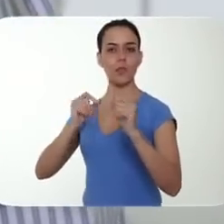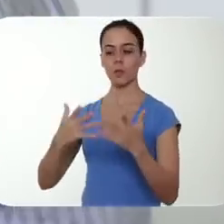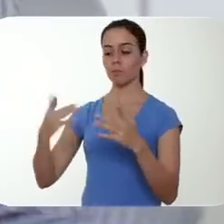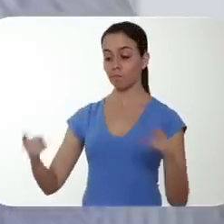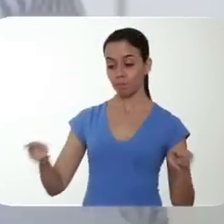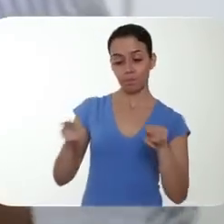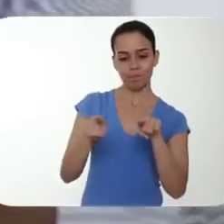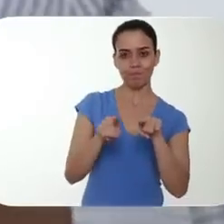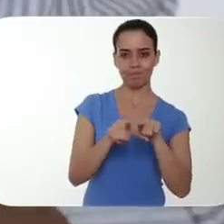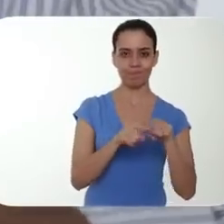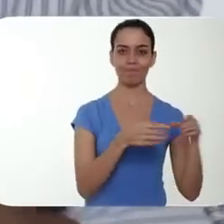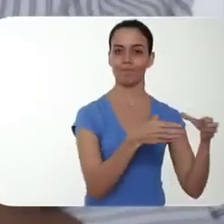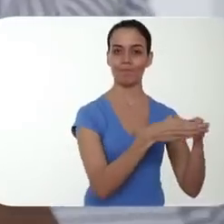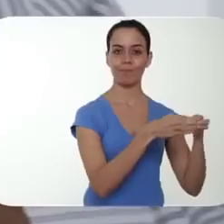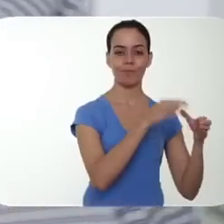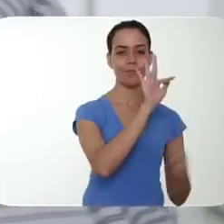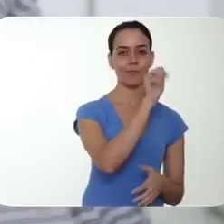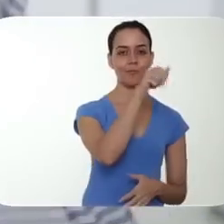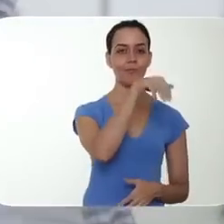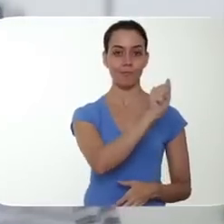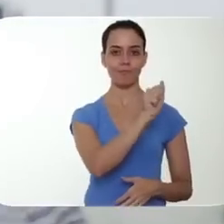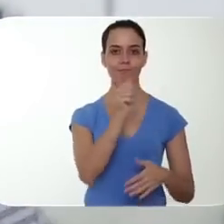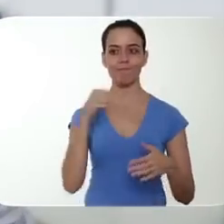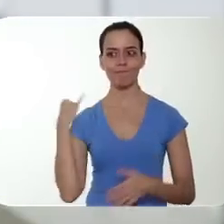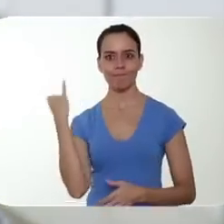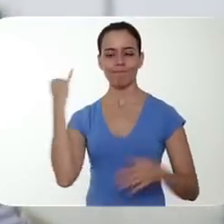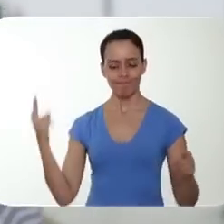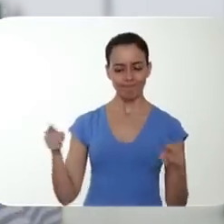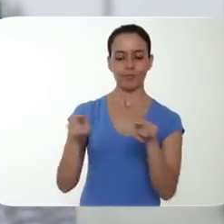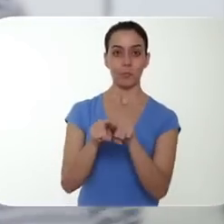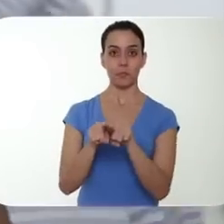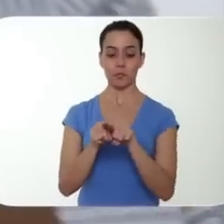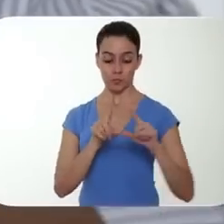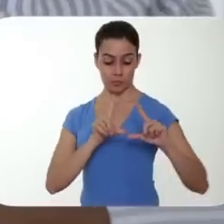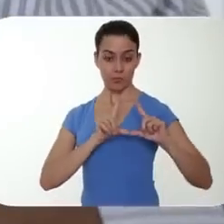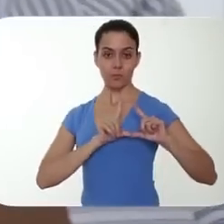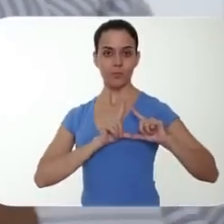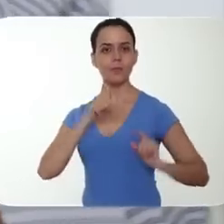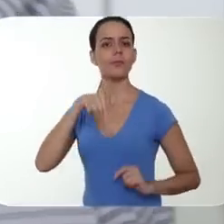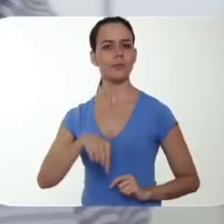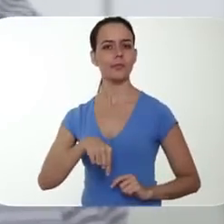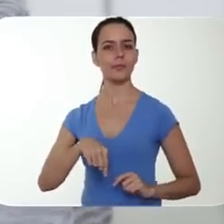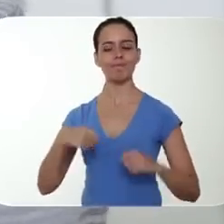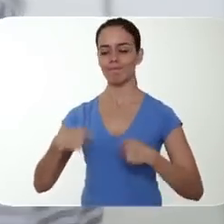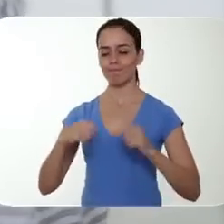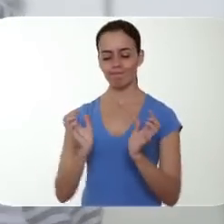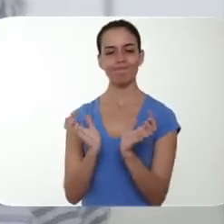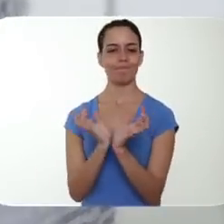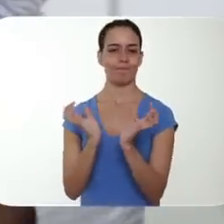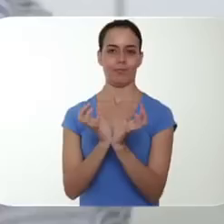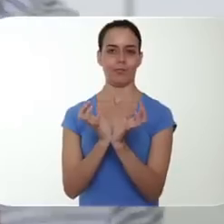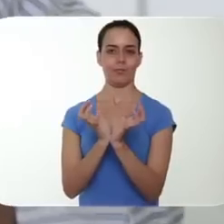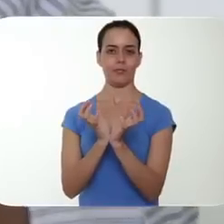que em parceria com o time Pharma tem uma importância muito grande. A gente entende que aqui na Apsia a gente tem que